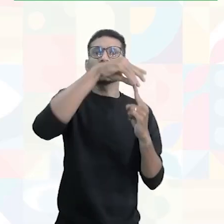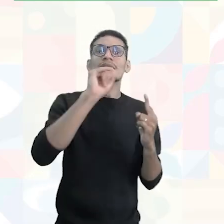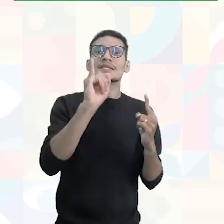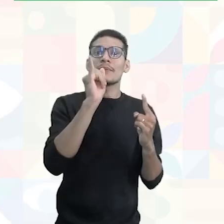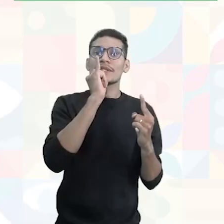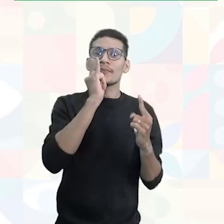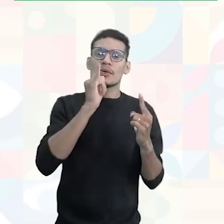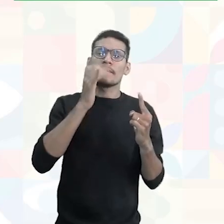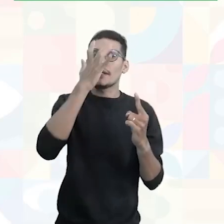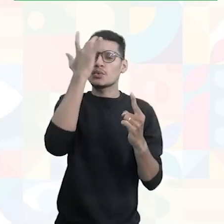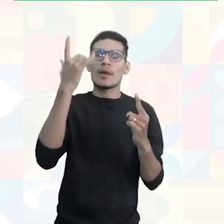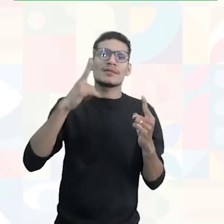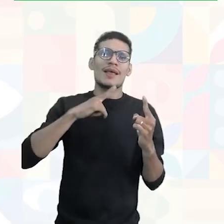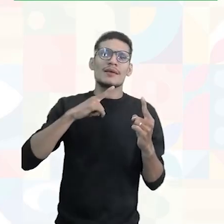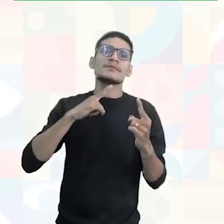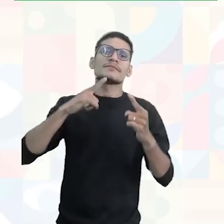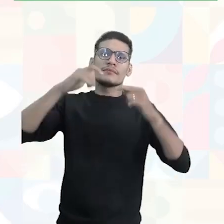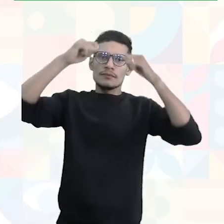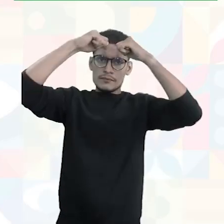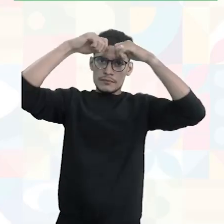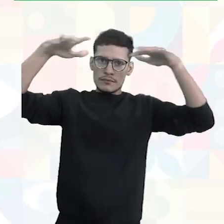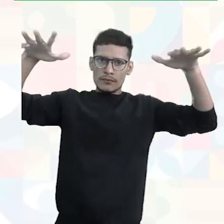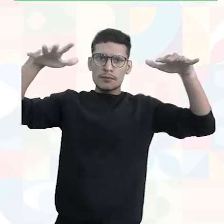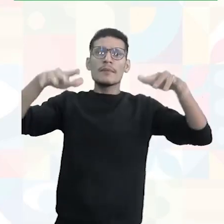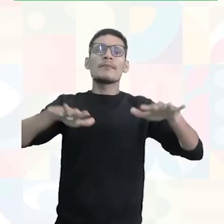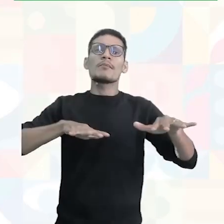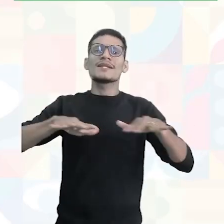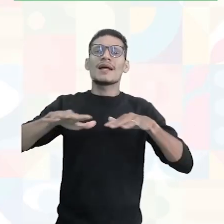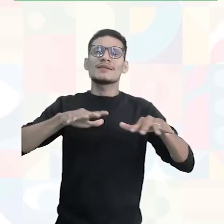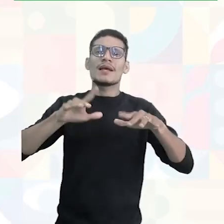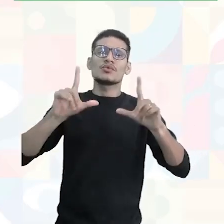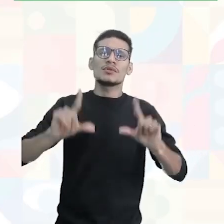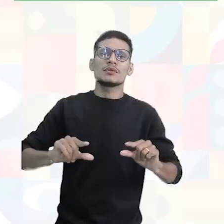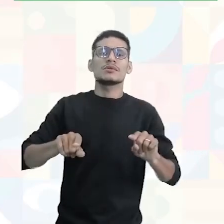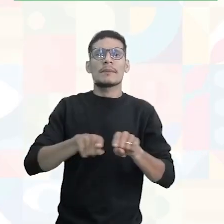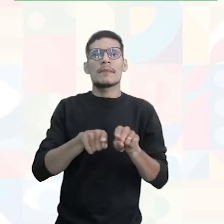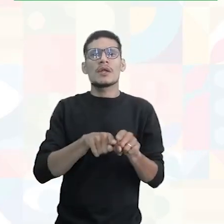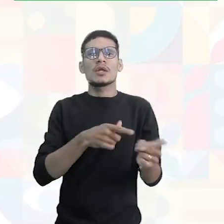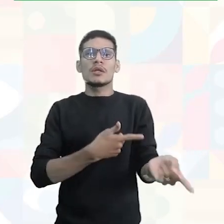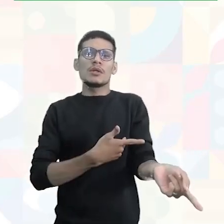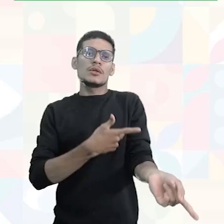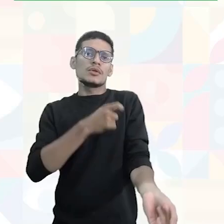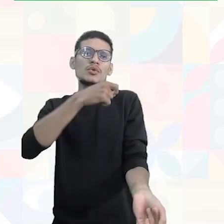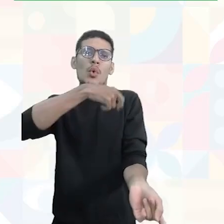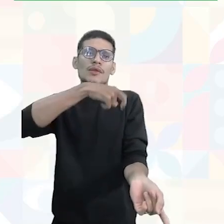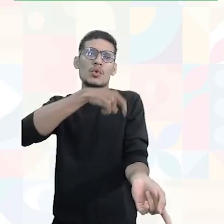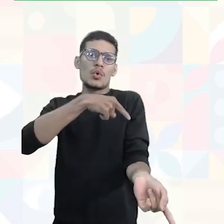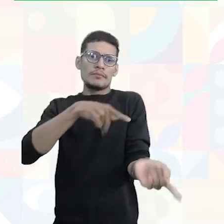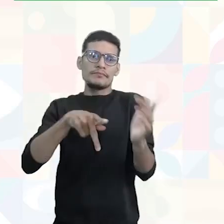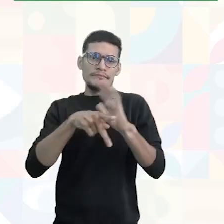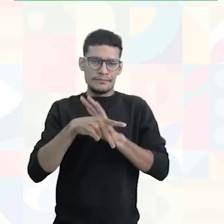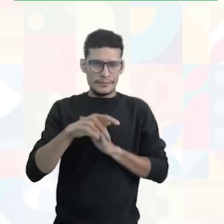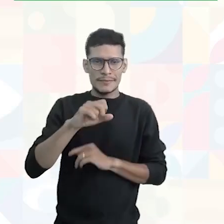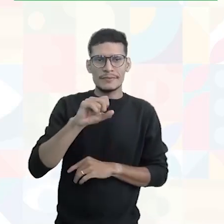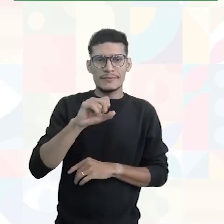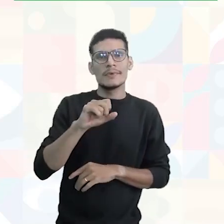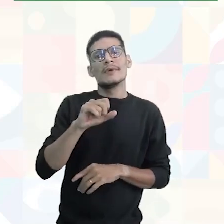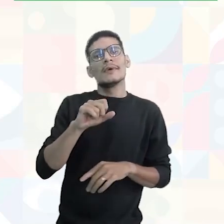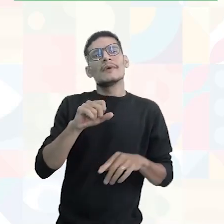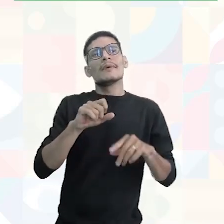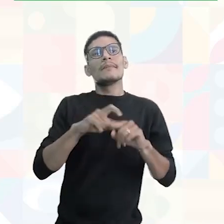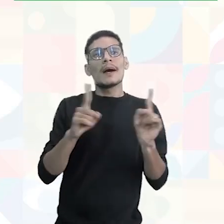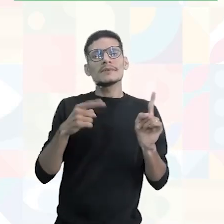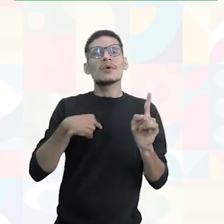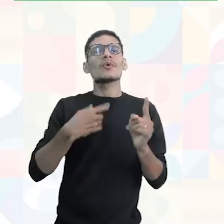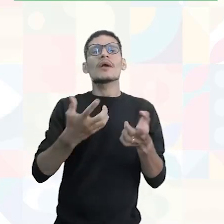espectro autista, com mobilidade reduzida e os doadores de sangue. E aí eu queria chamar a atenção de vocês na